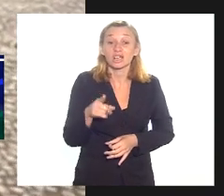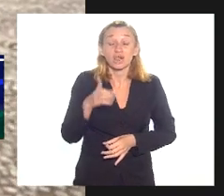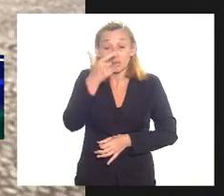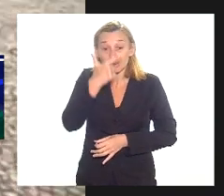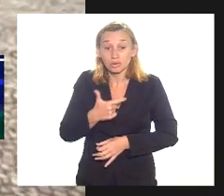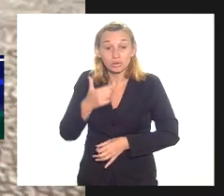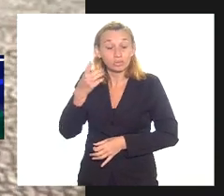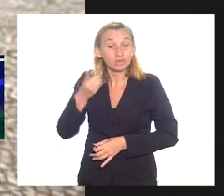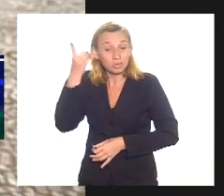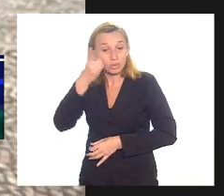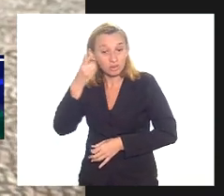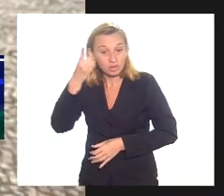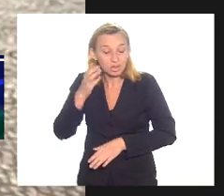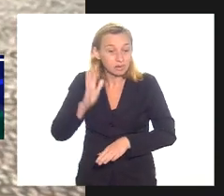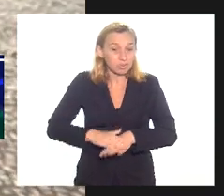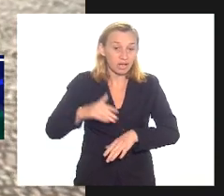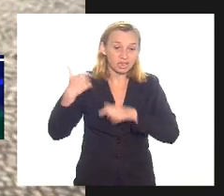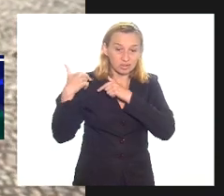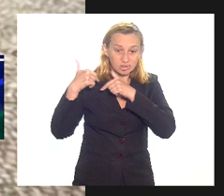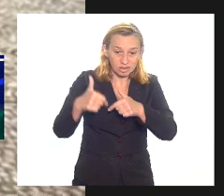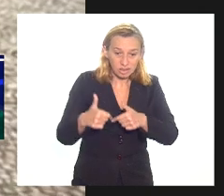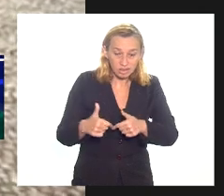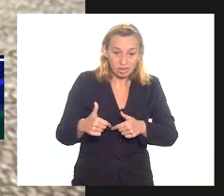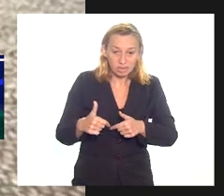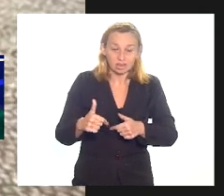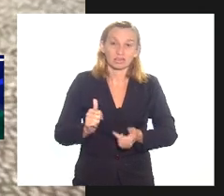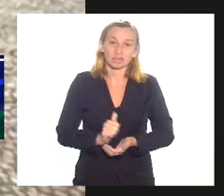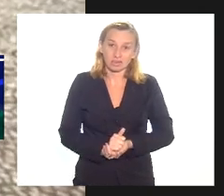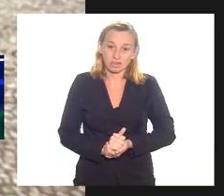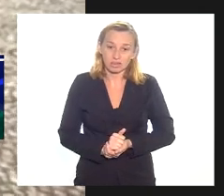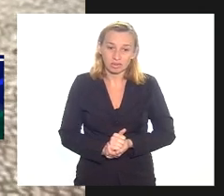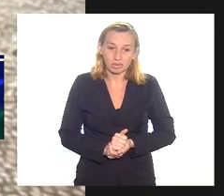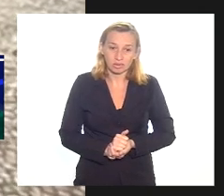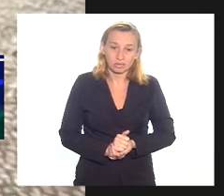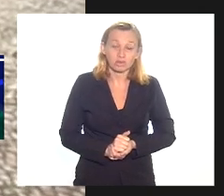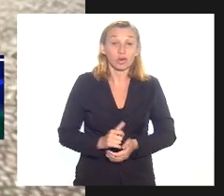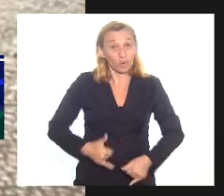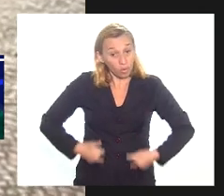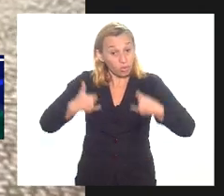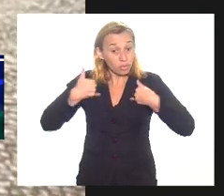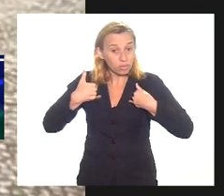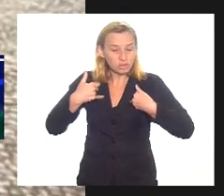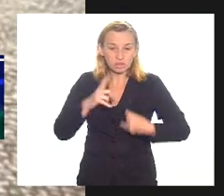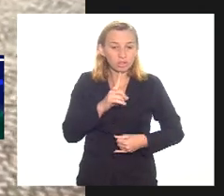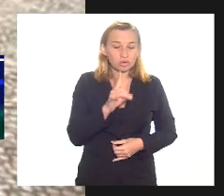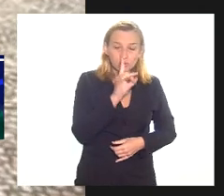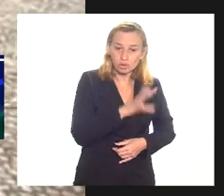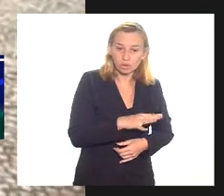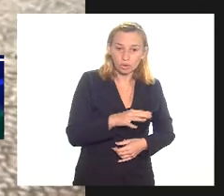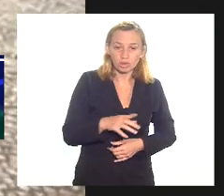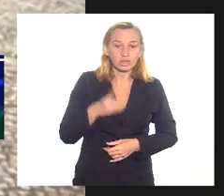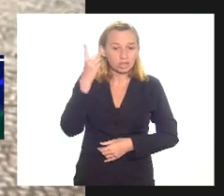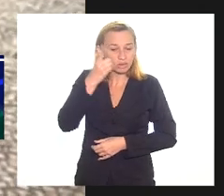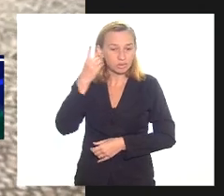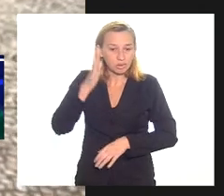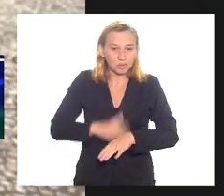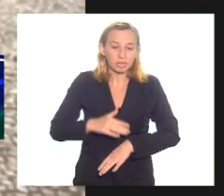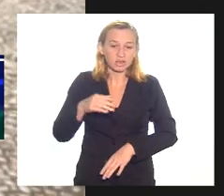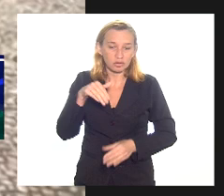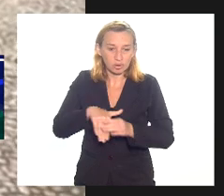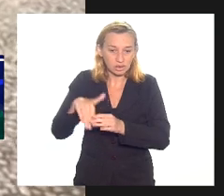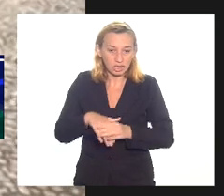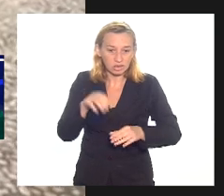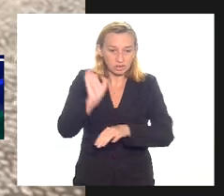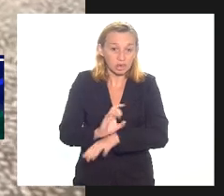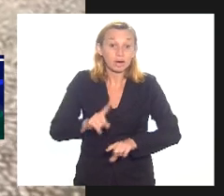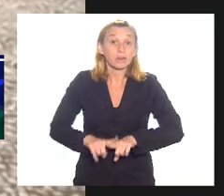que mais defende a pauta conservadora, sou um dos deputados mais atuantes dessa casa e me orgulho, não só de ter sido o deputado mais votado no Estado, mas